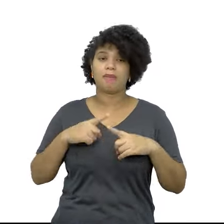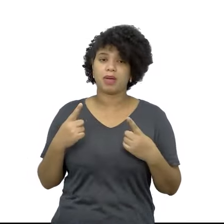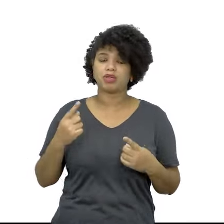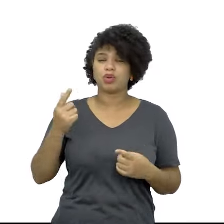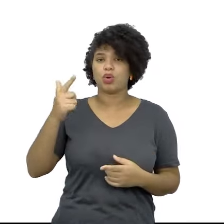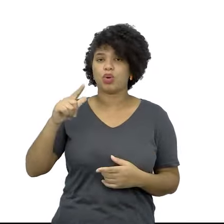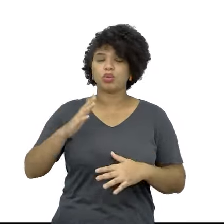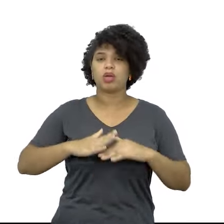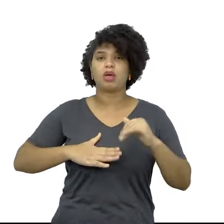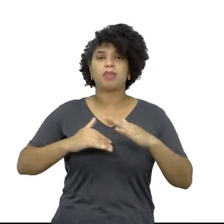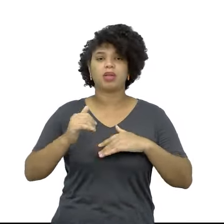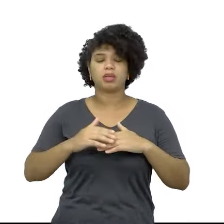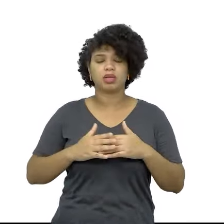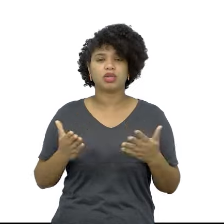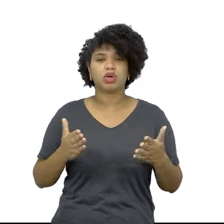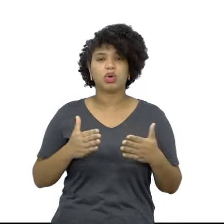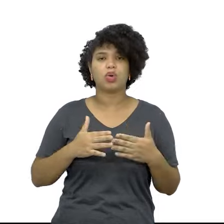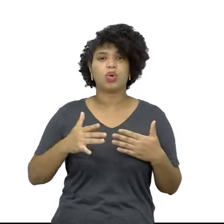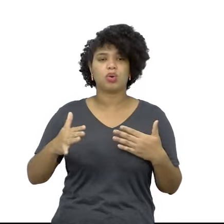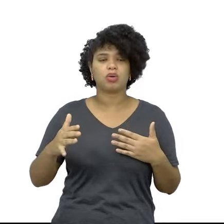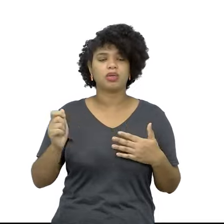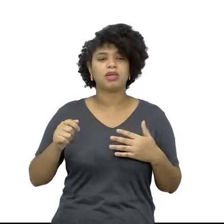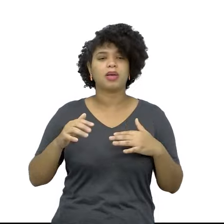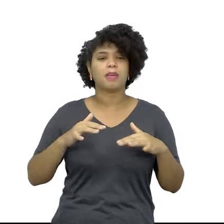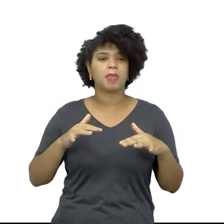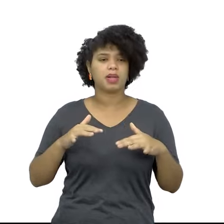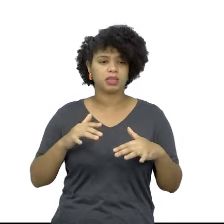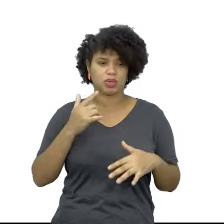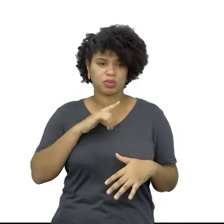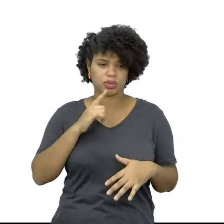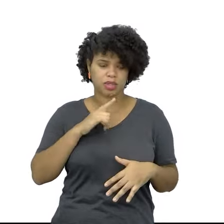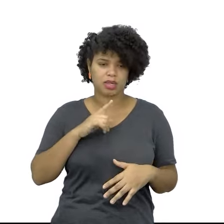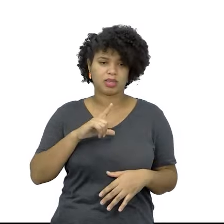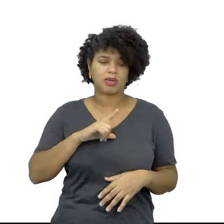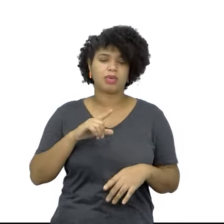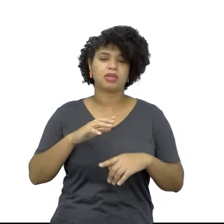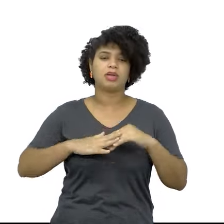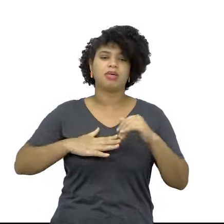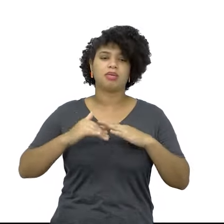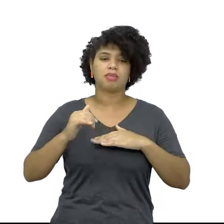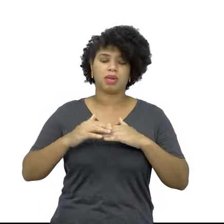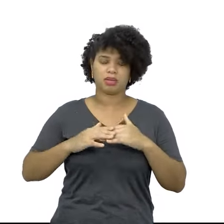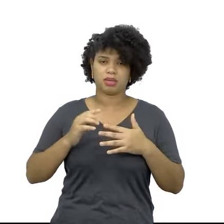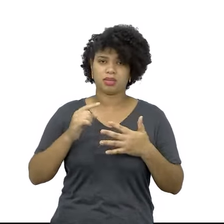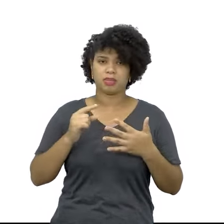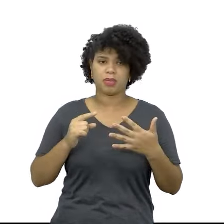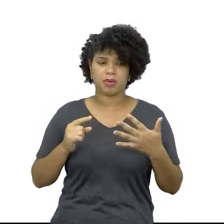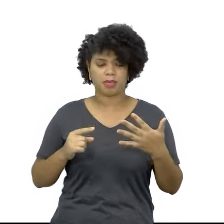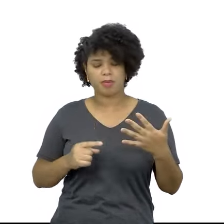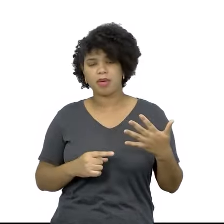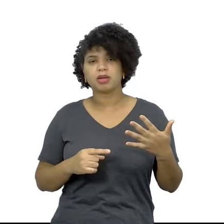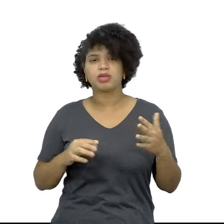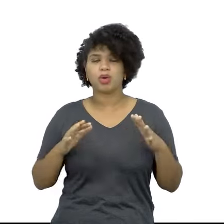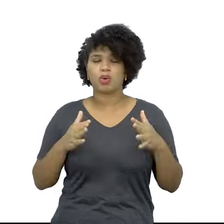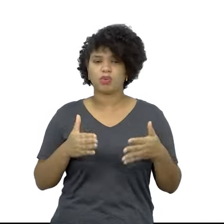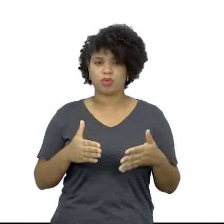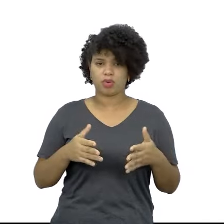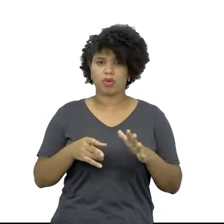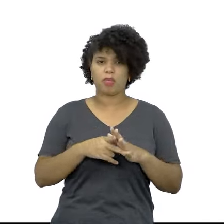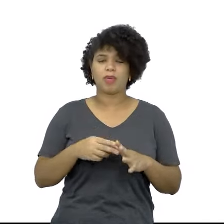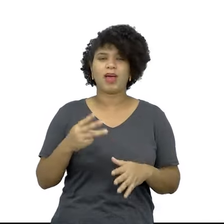outra habilidade neste ano também seja mobilizada. Temos as habilidades que dizem respeito especificamente